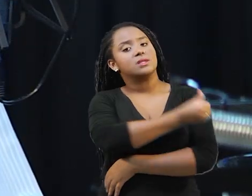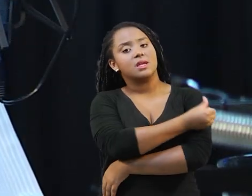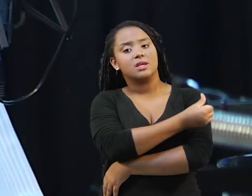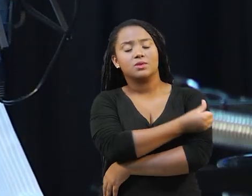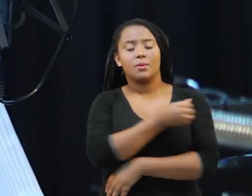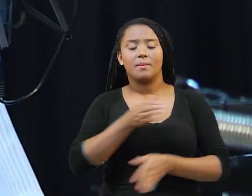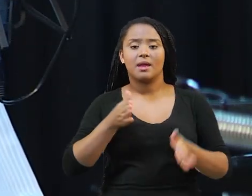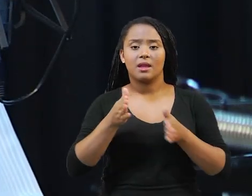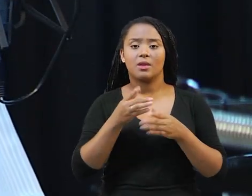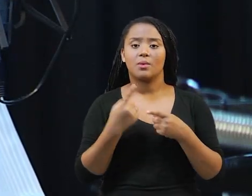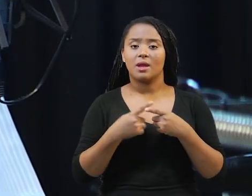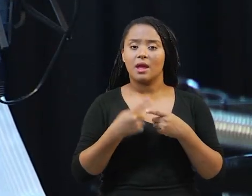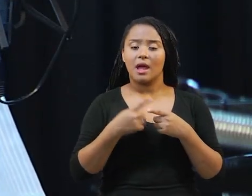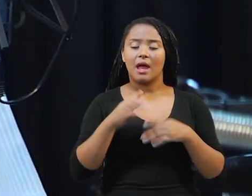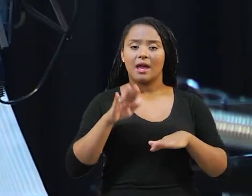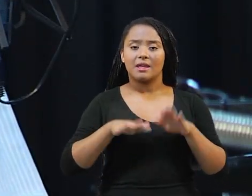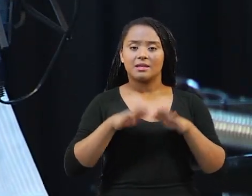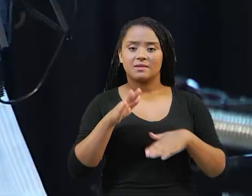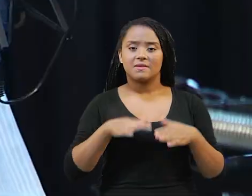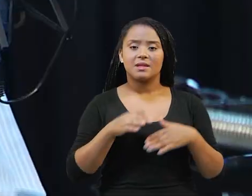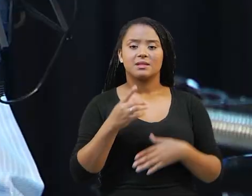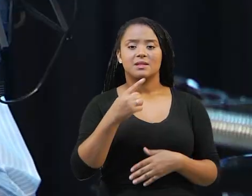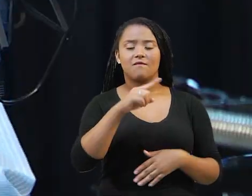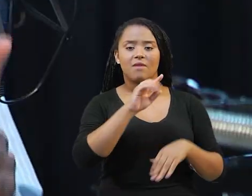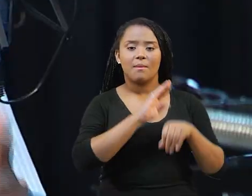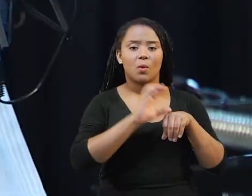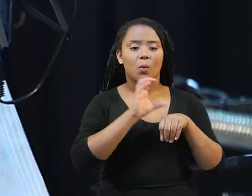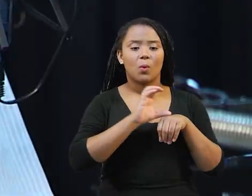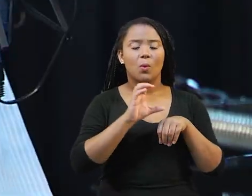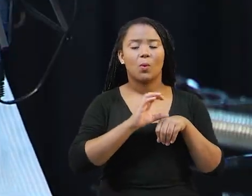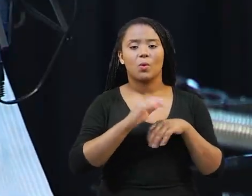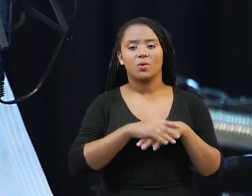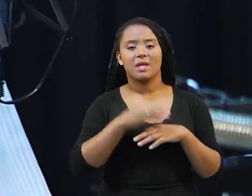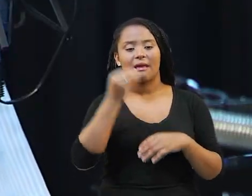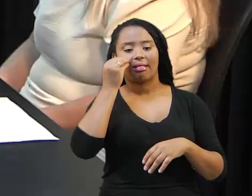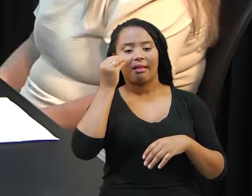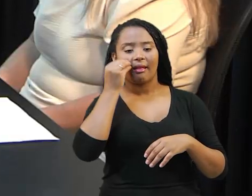que apesar de, às vezes a gente vai num curso, a gente vai